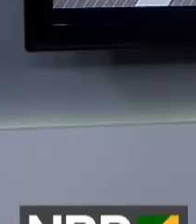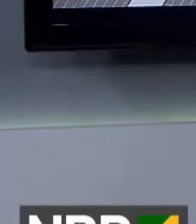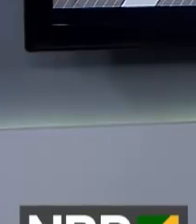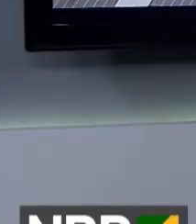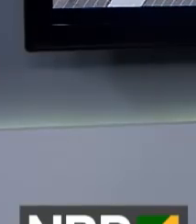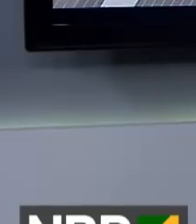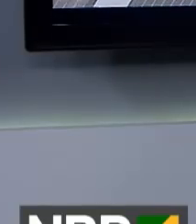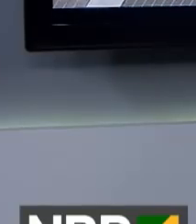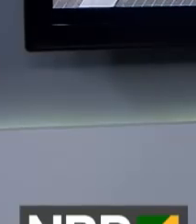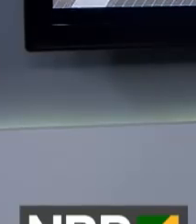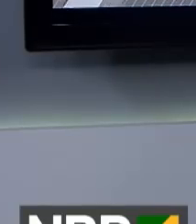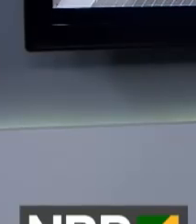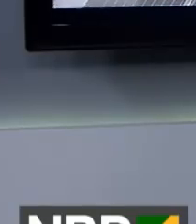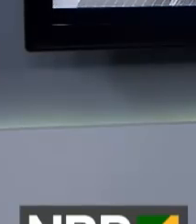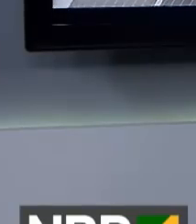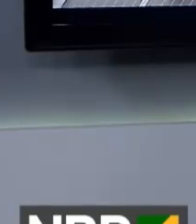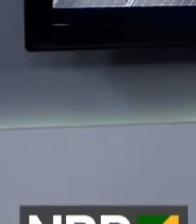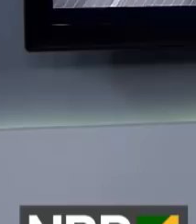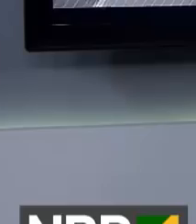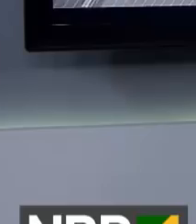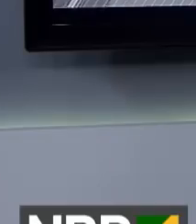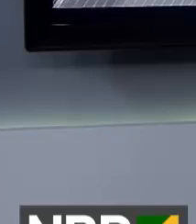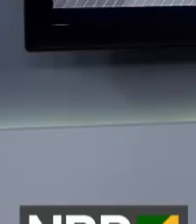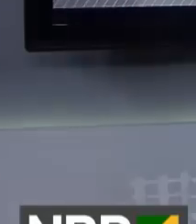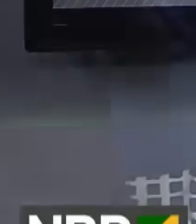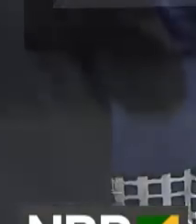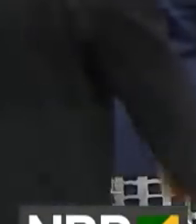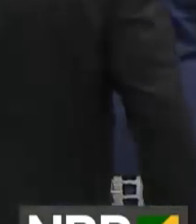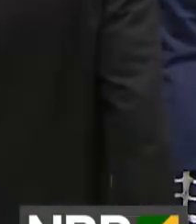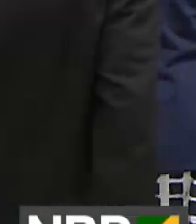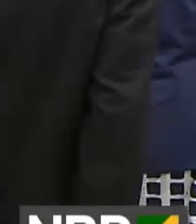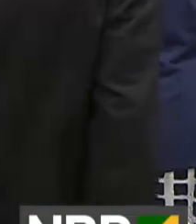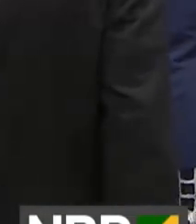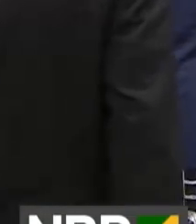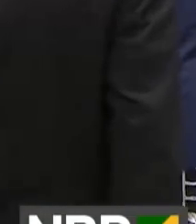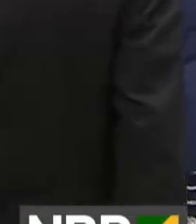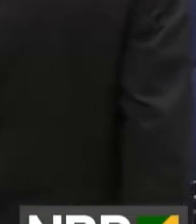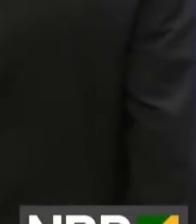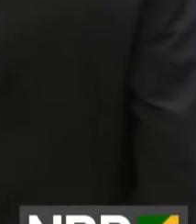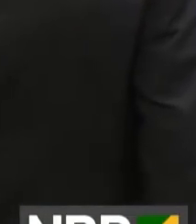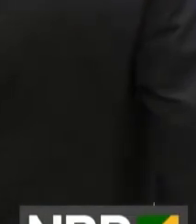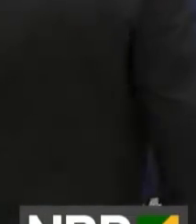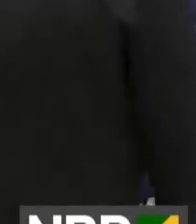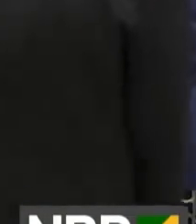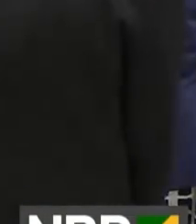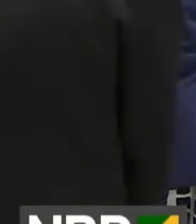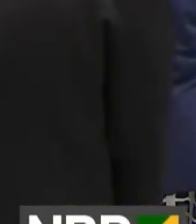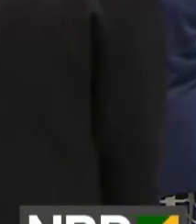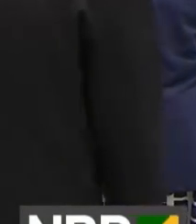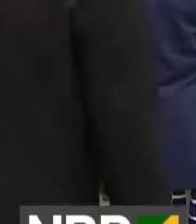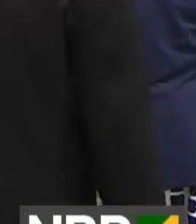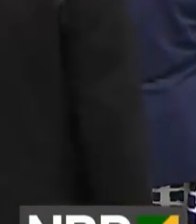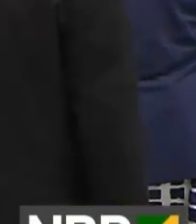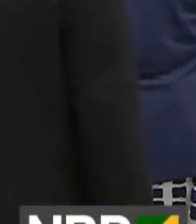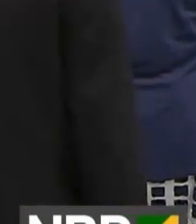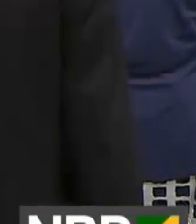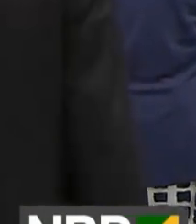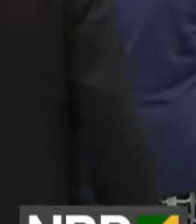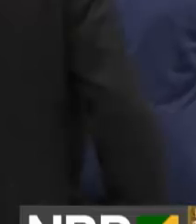de recursos para o programa mais alfabetização presidente michel temer participa desse evento vamos acompanhar